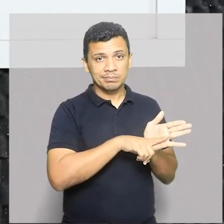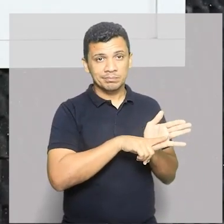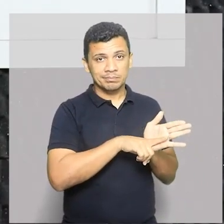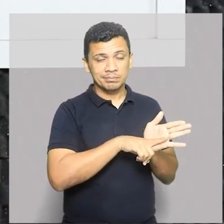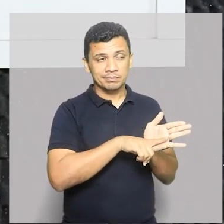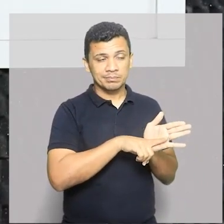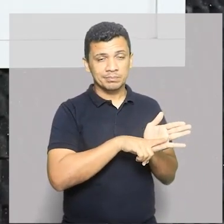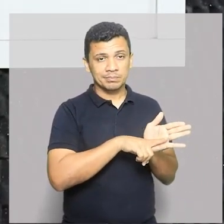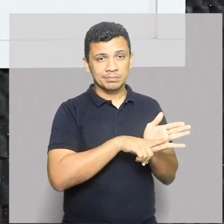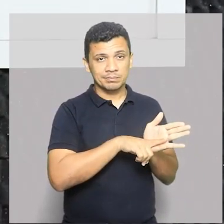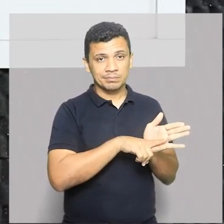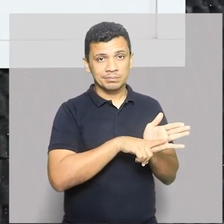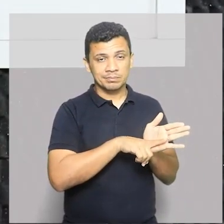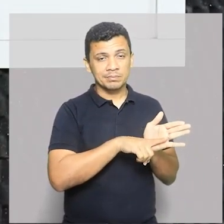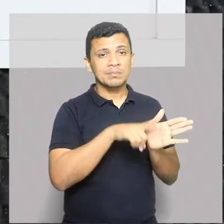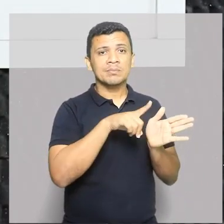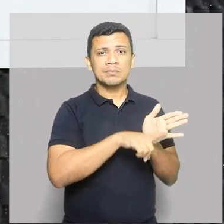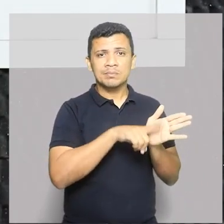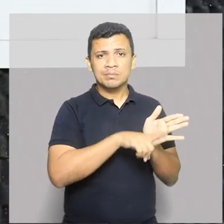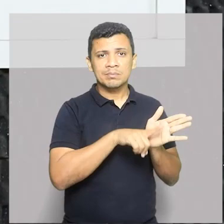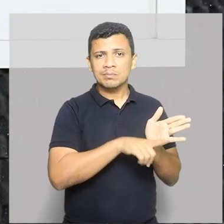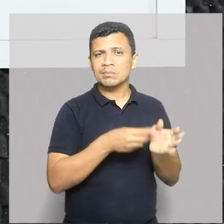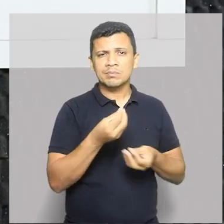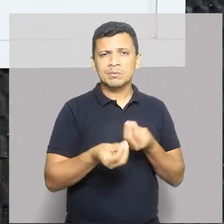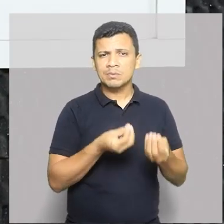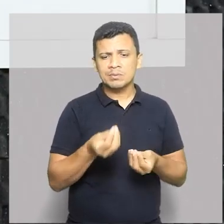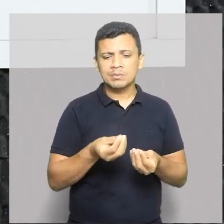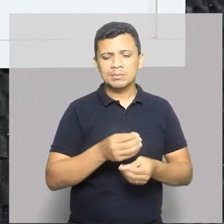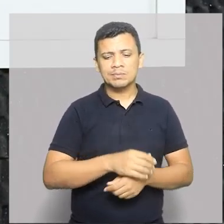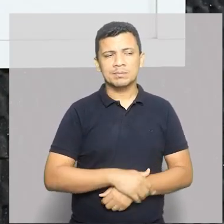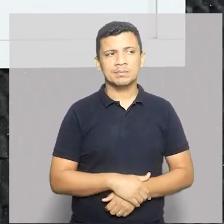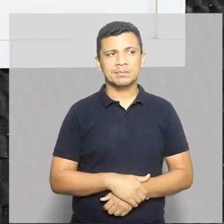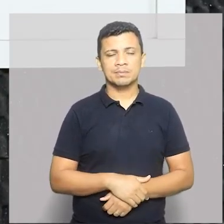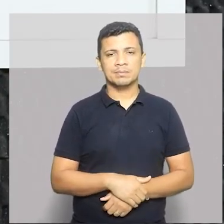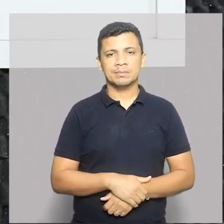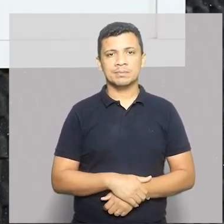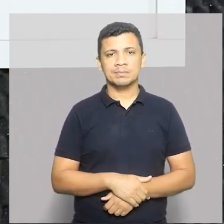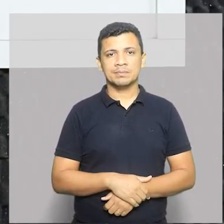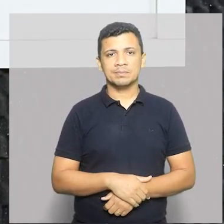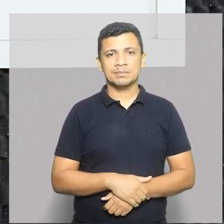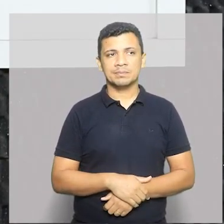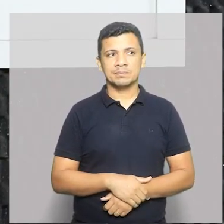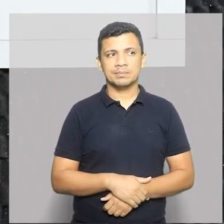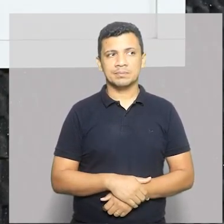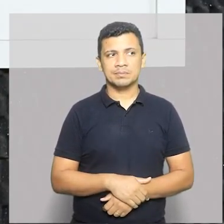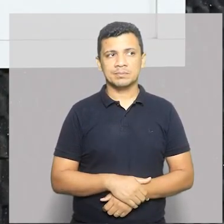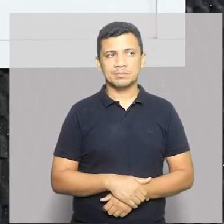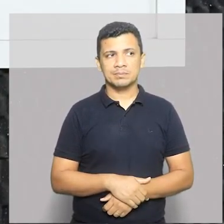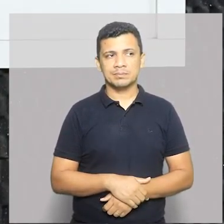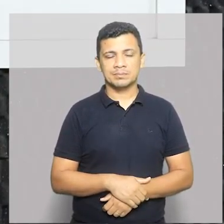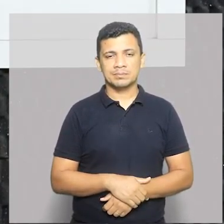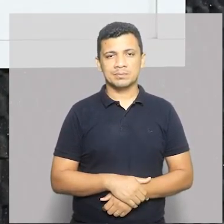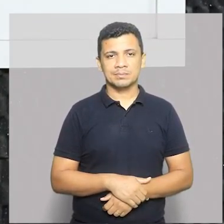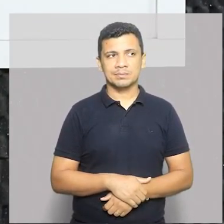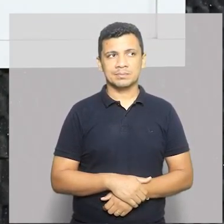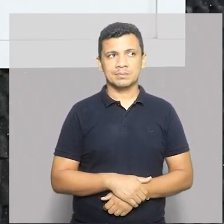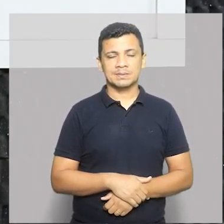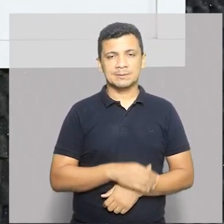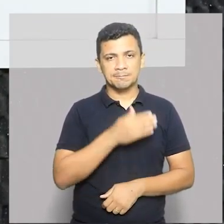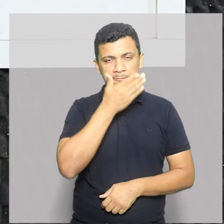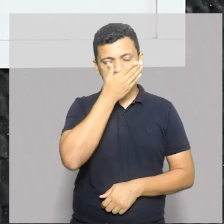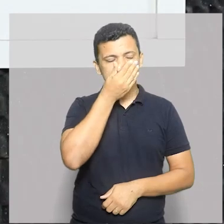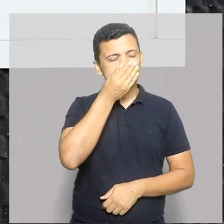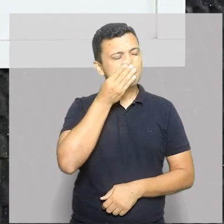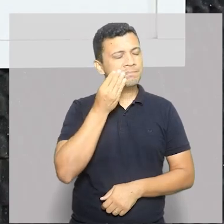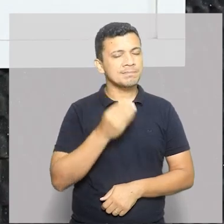né? Então, se ele quer para eu subtrair, eu vou pegar, ó. Então, vamos lá. Ele quer para eu subtrair isso aqui, gente, ó. Ele quer para eu subtrair.